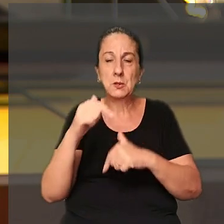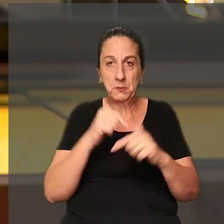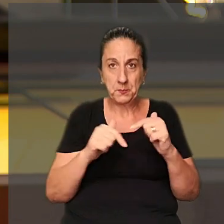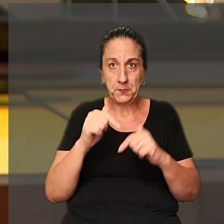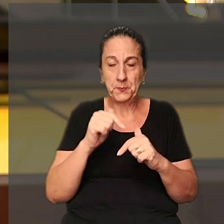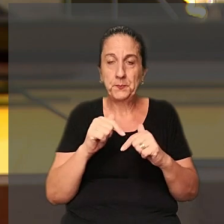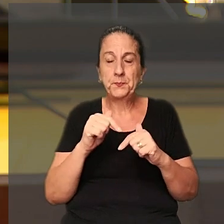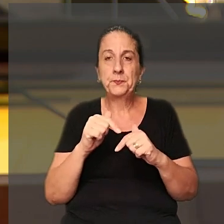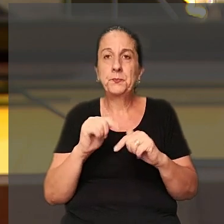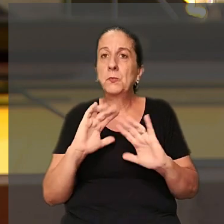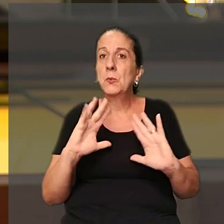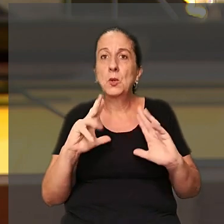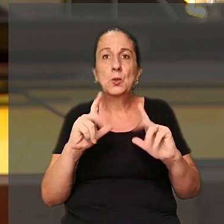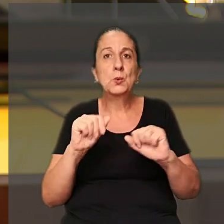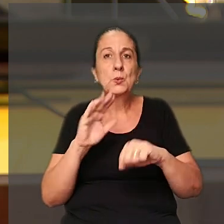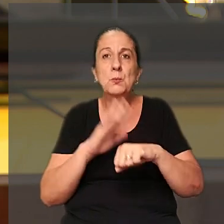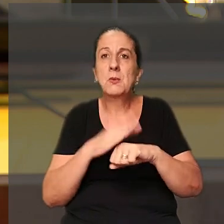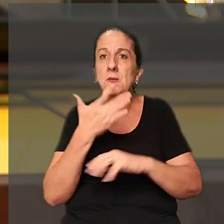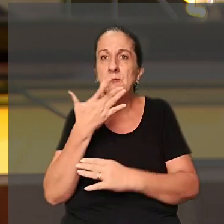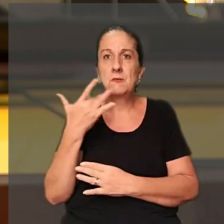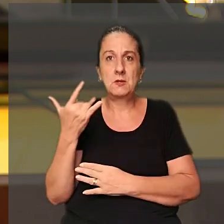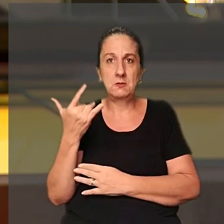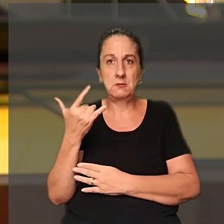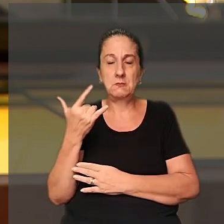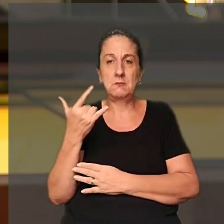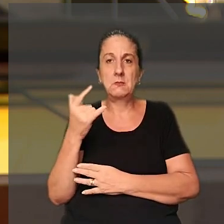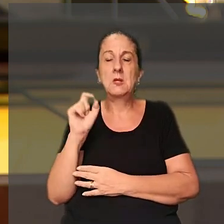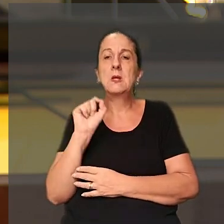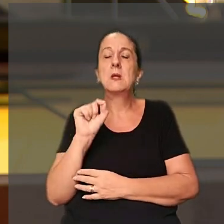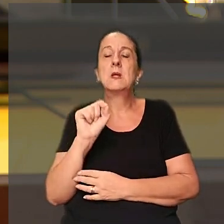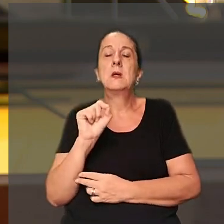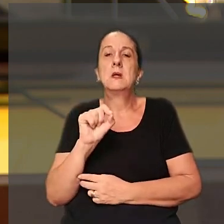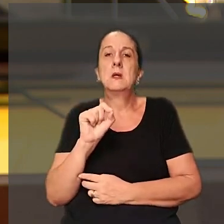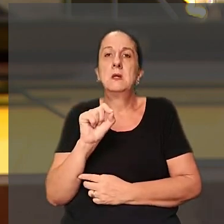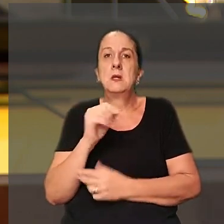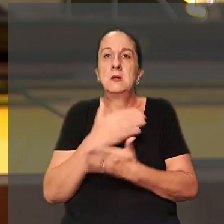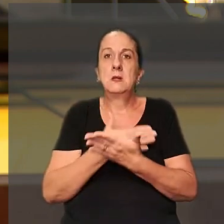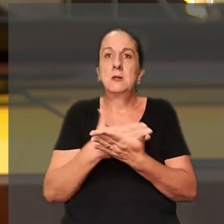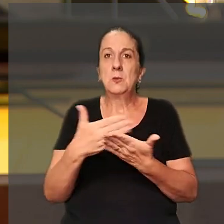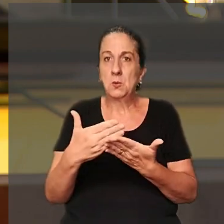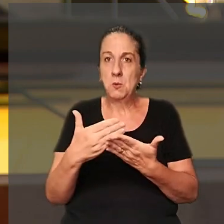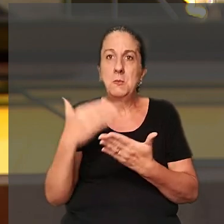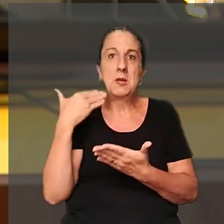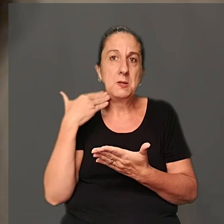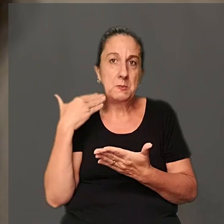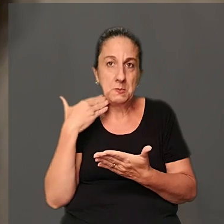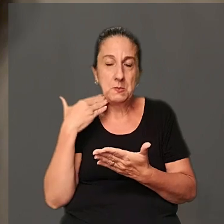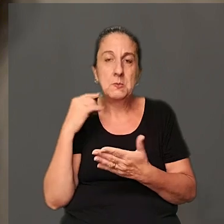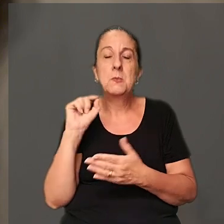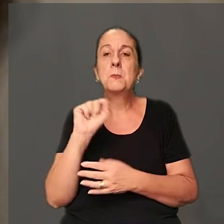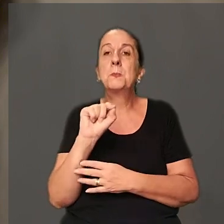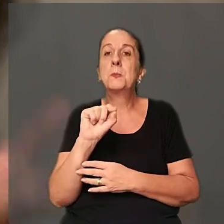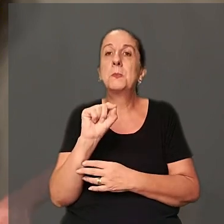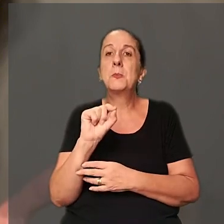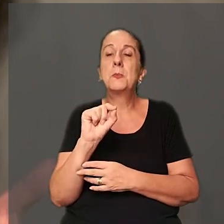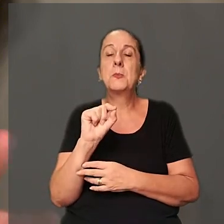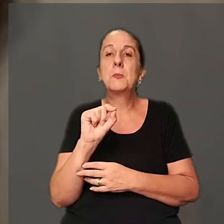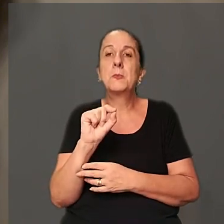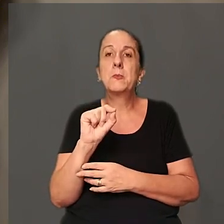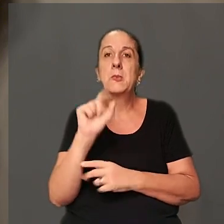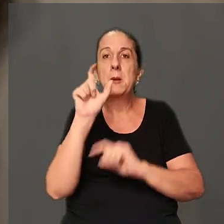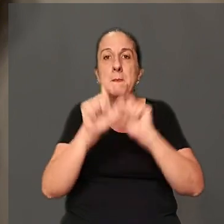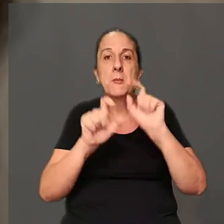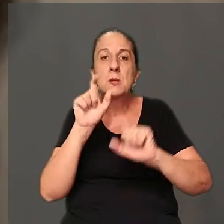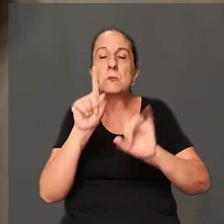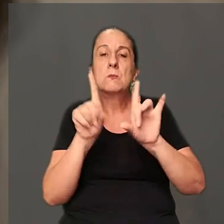Trabalho, e tudo ficou muito mais fácil para aquele que se inicia na magistratura, para aqueles